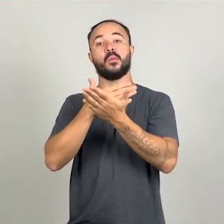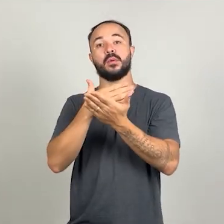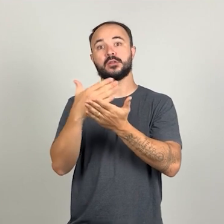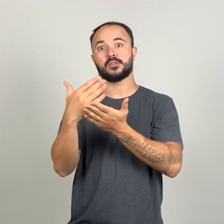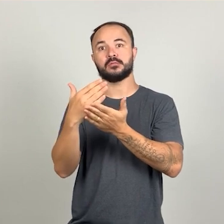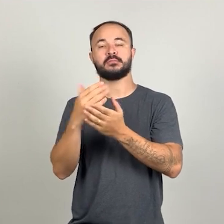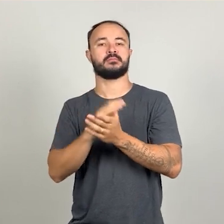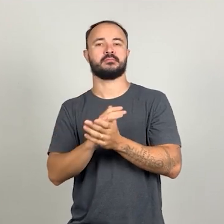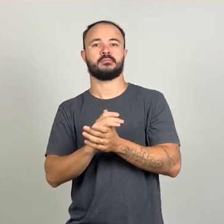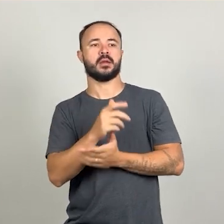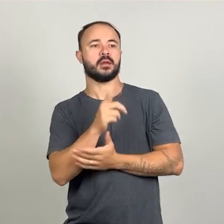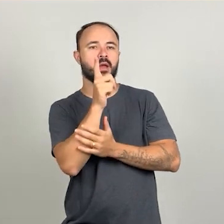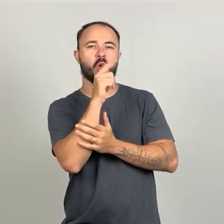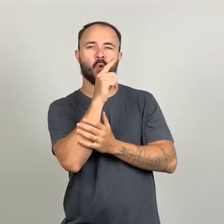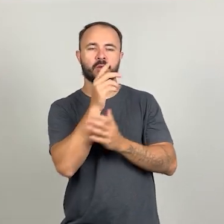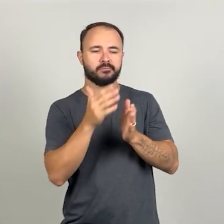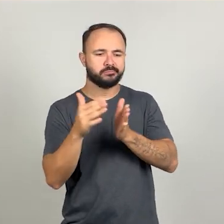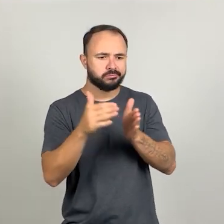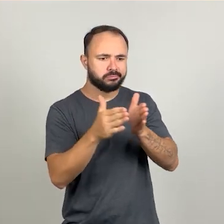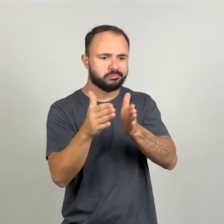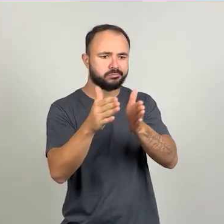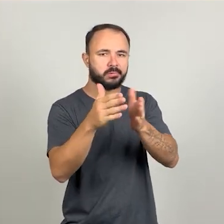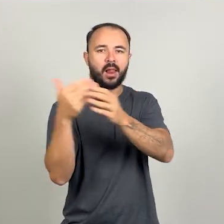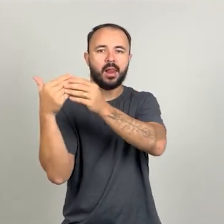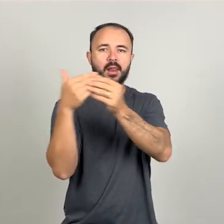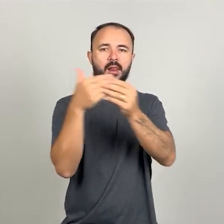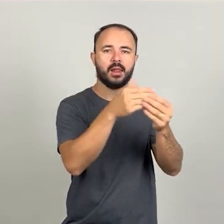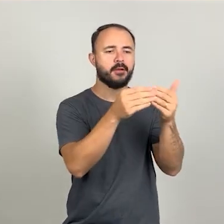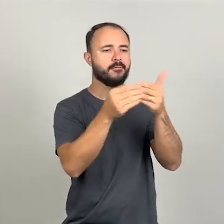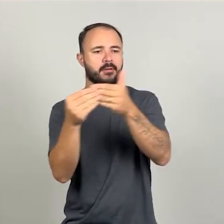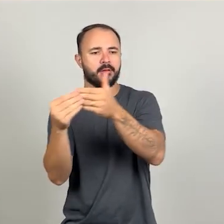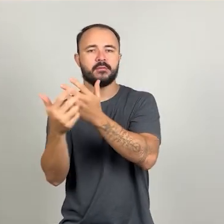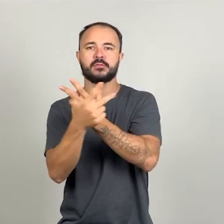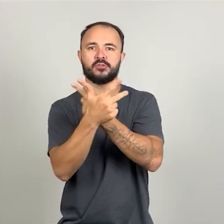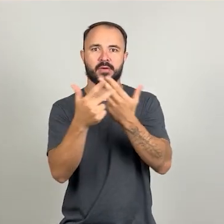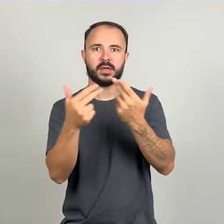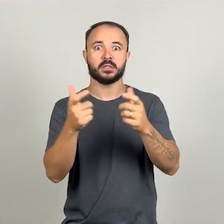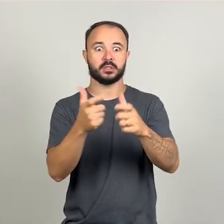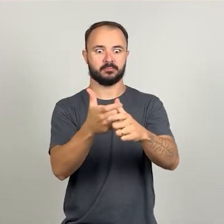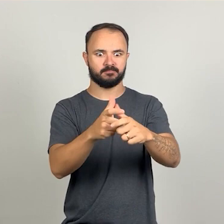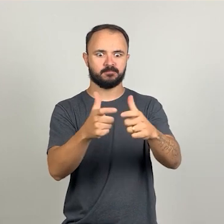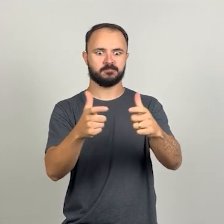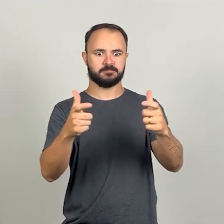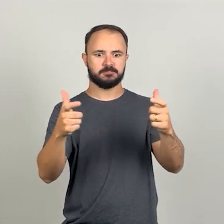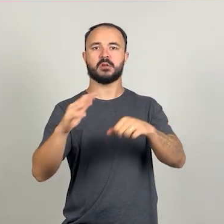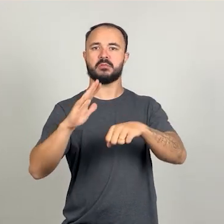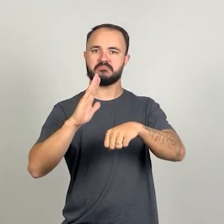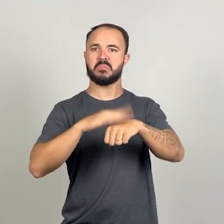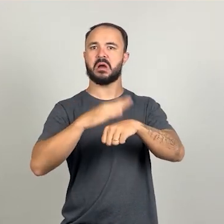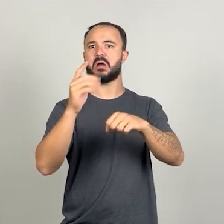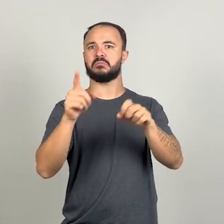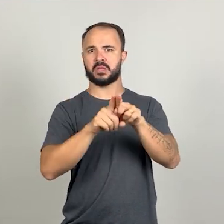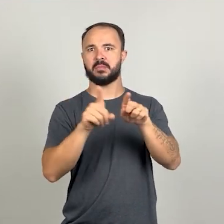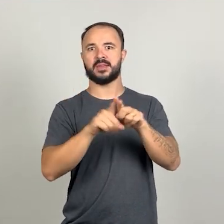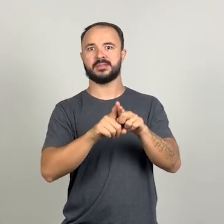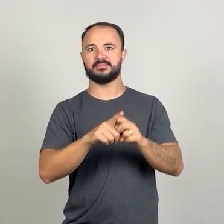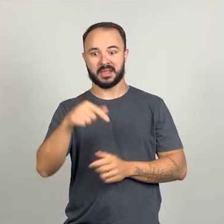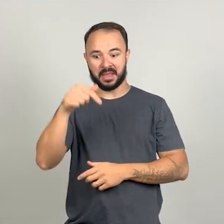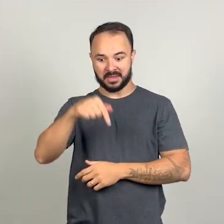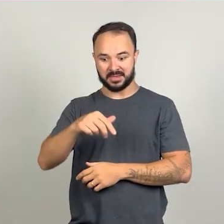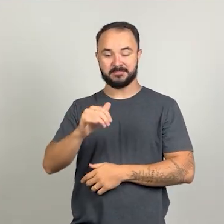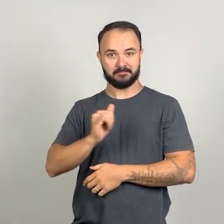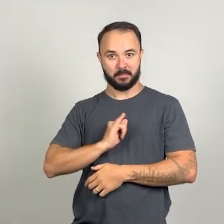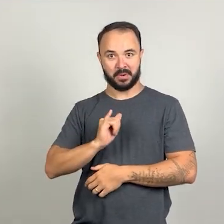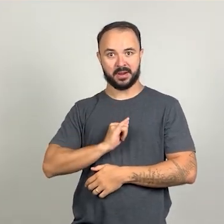mercadorias pelo Rio Tocantins se intensificou mais ainda, né? Imperatriz passou a ser um ponto